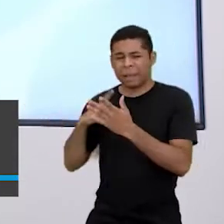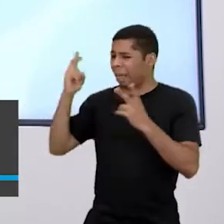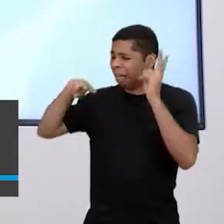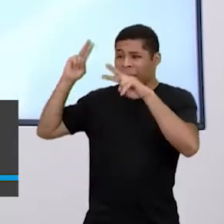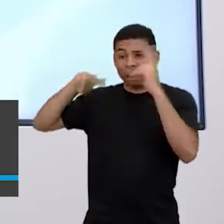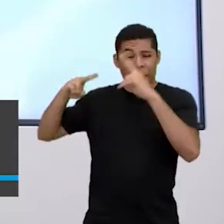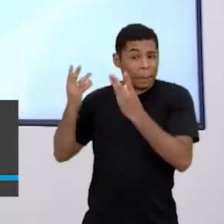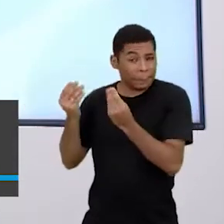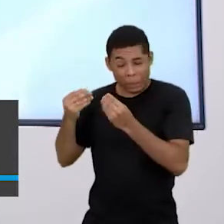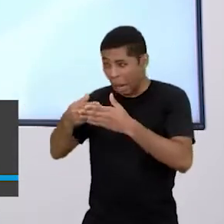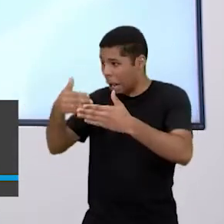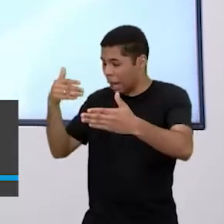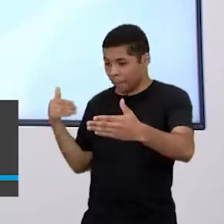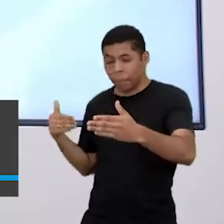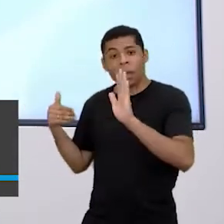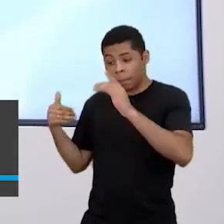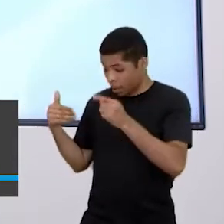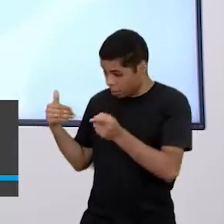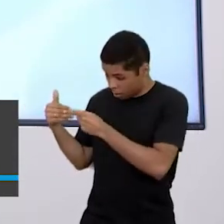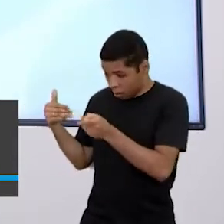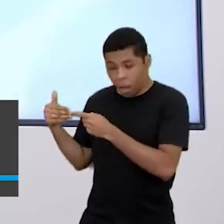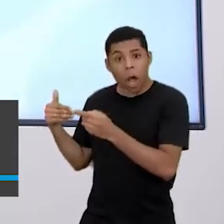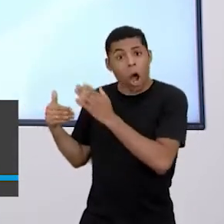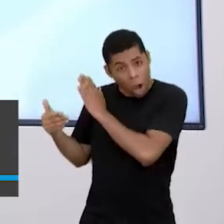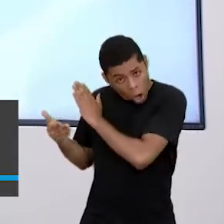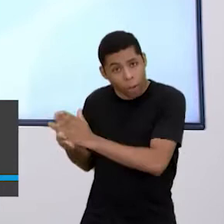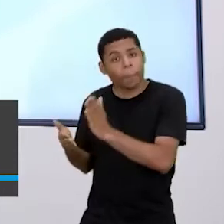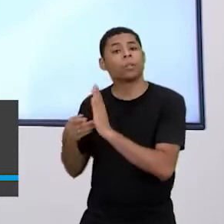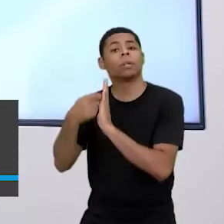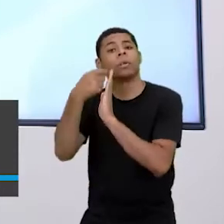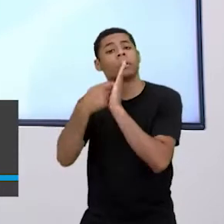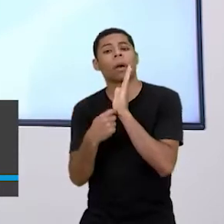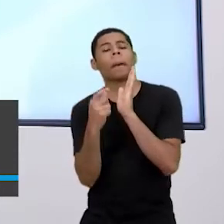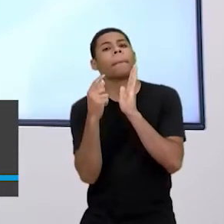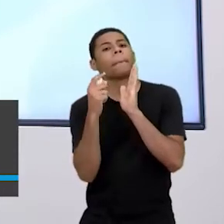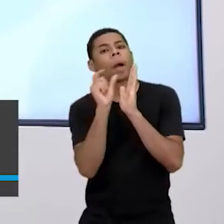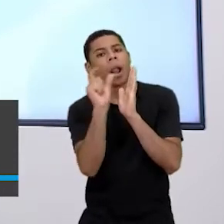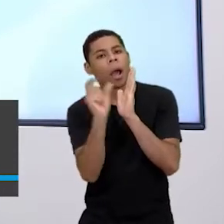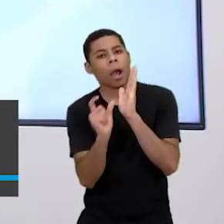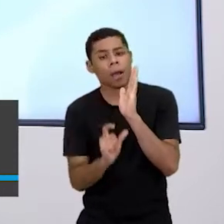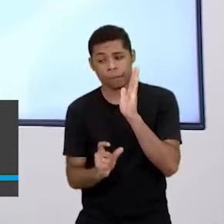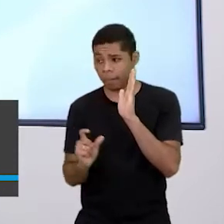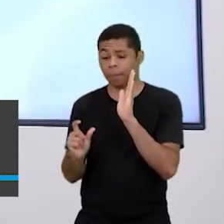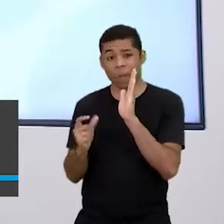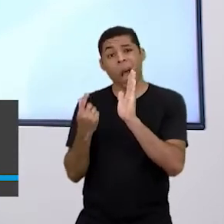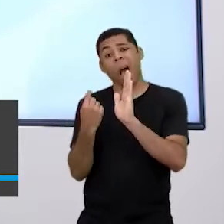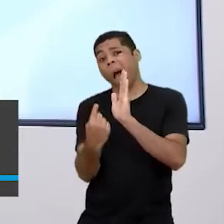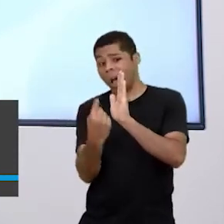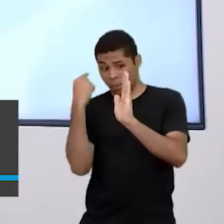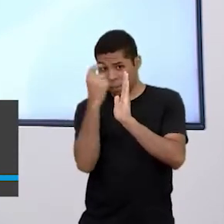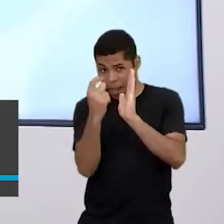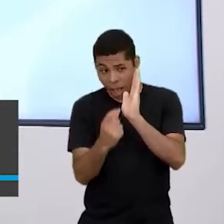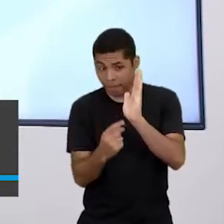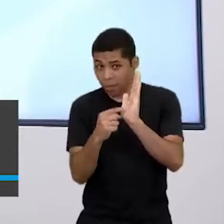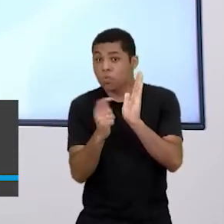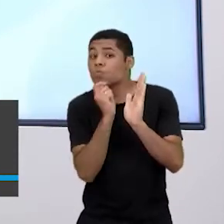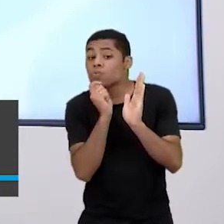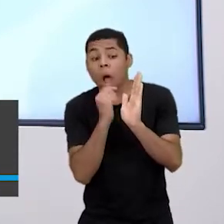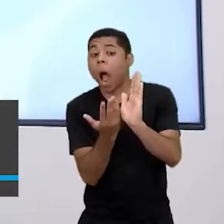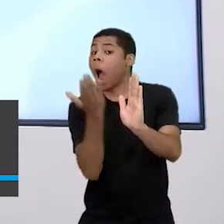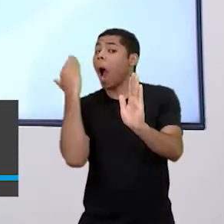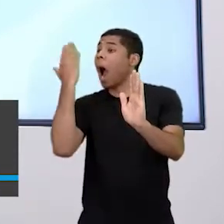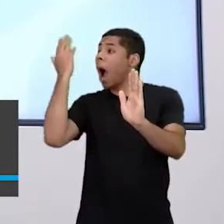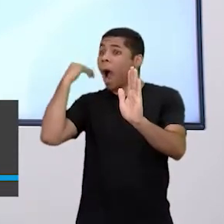da invenção da escrita. Mas antes da invenção de escrita tinha muitas histórias que elas eram passadas, né, pela que a gente chama